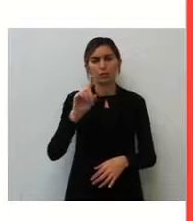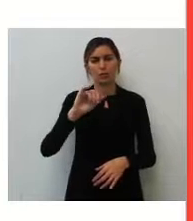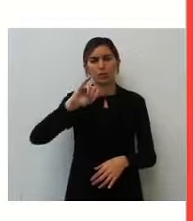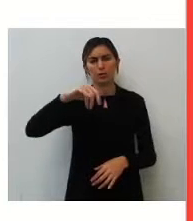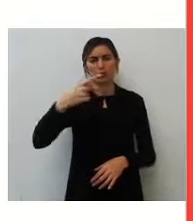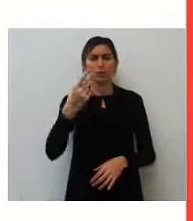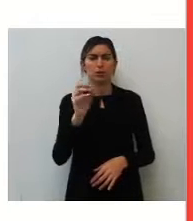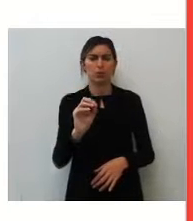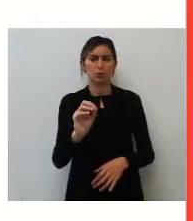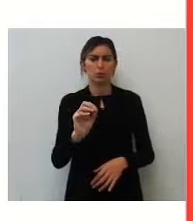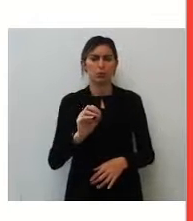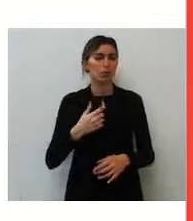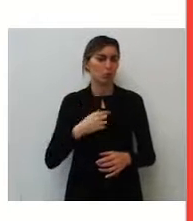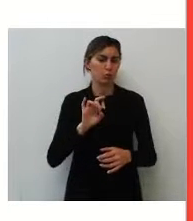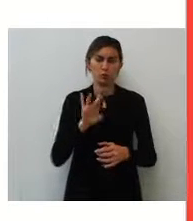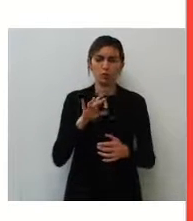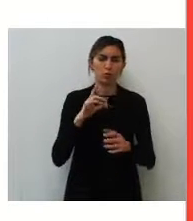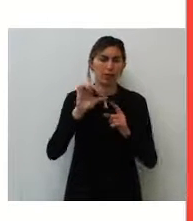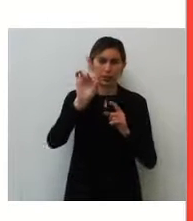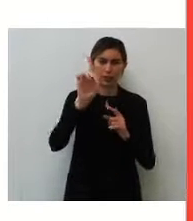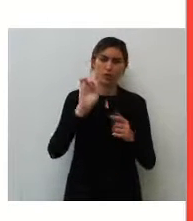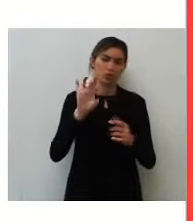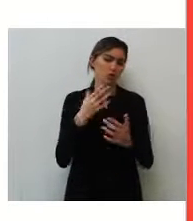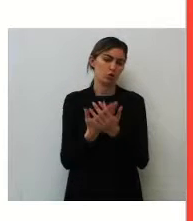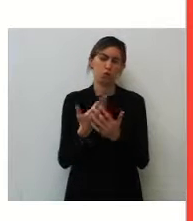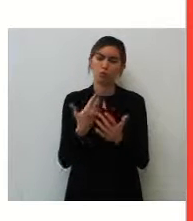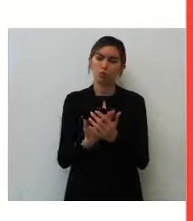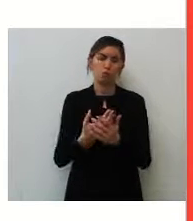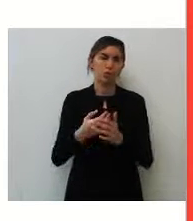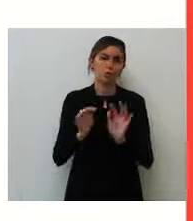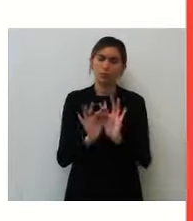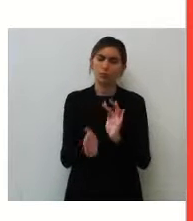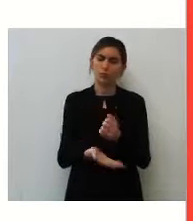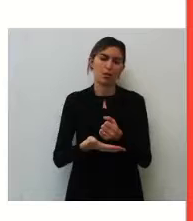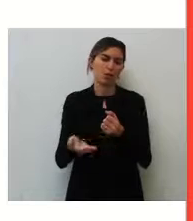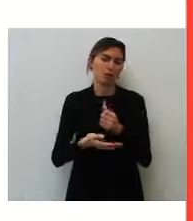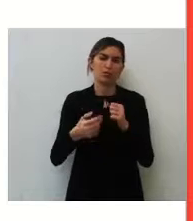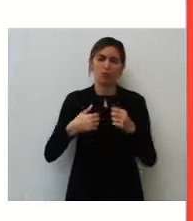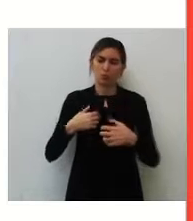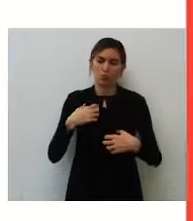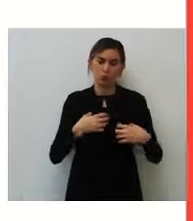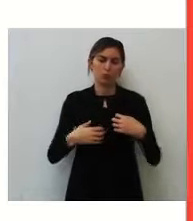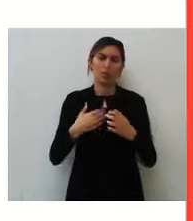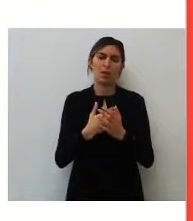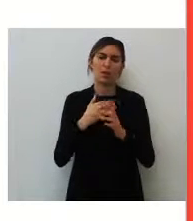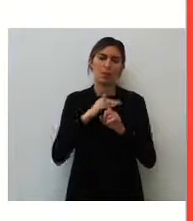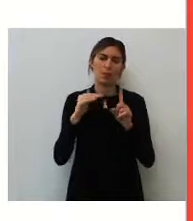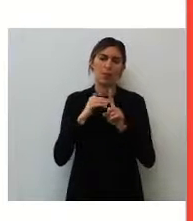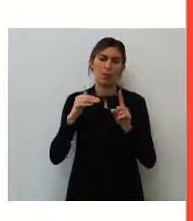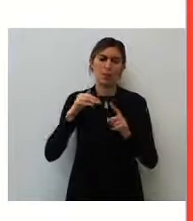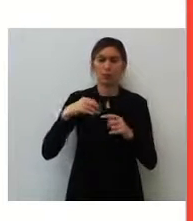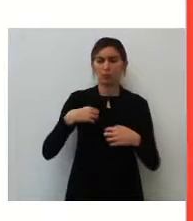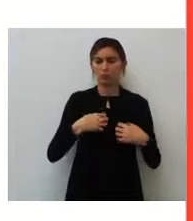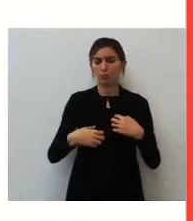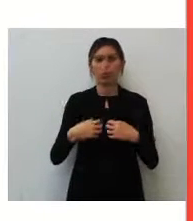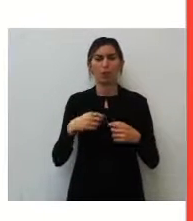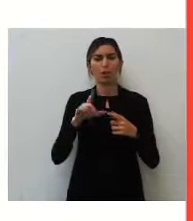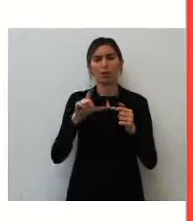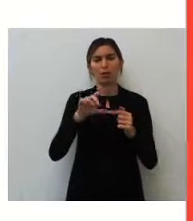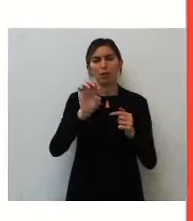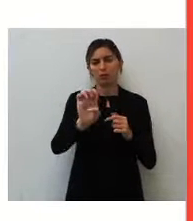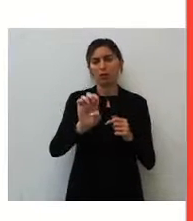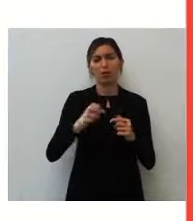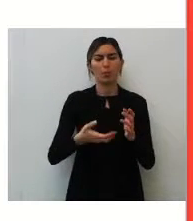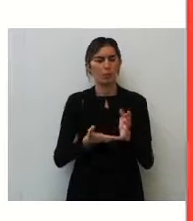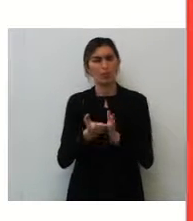letra de só estudei o elementar o que me deixa meio apreensivo que letra é